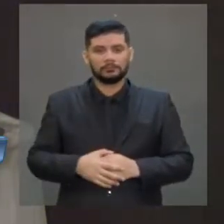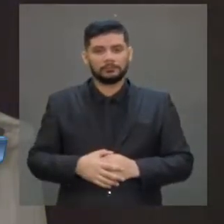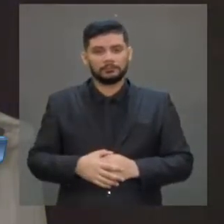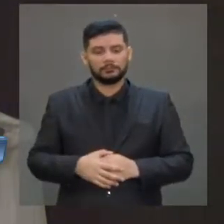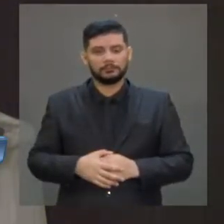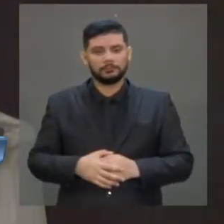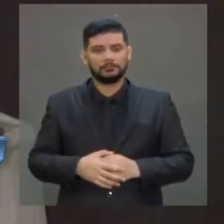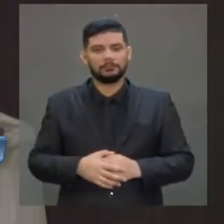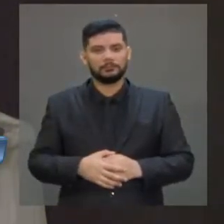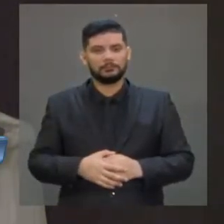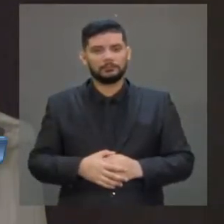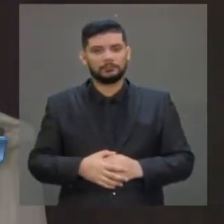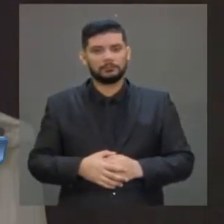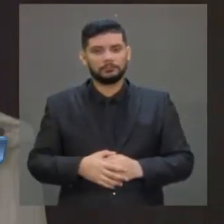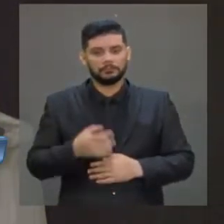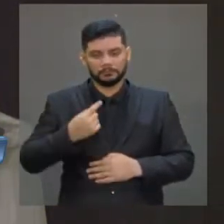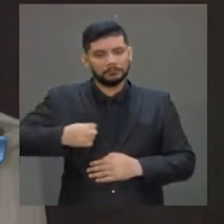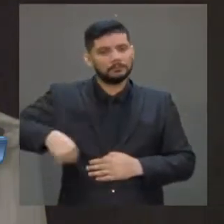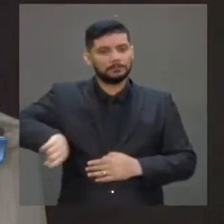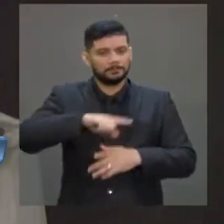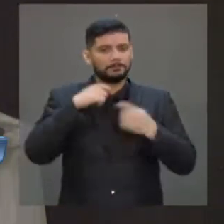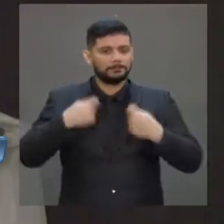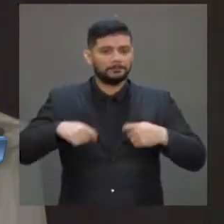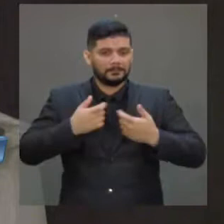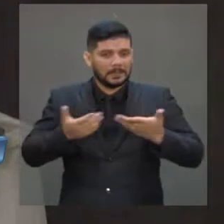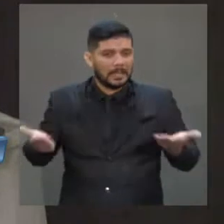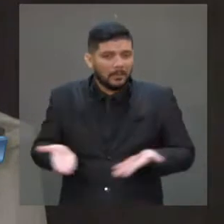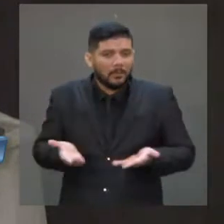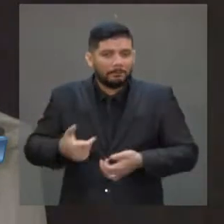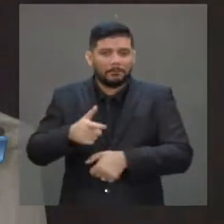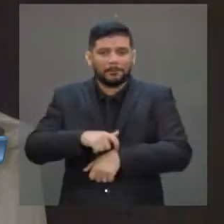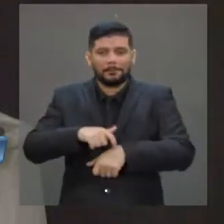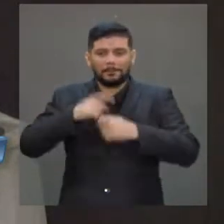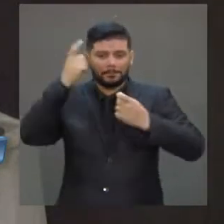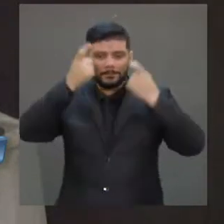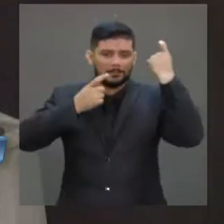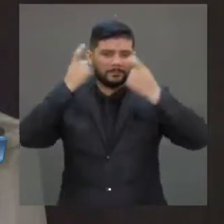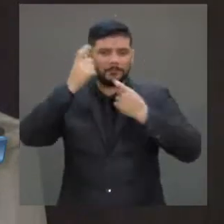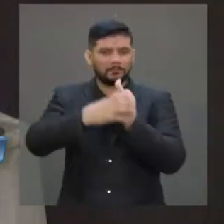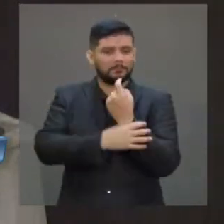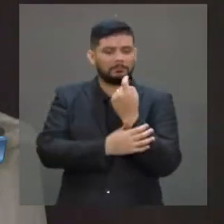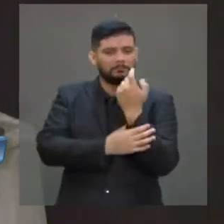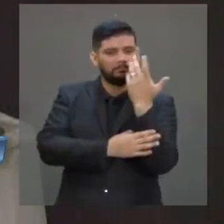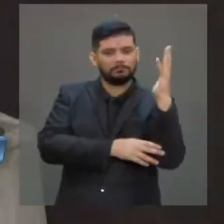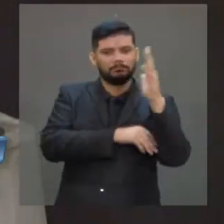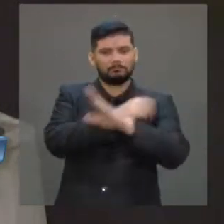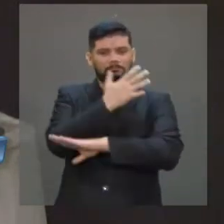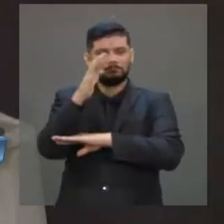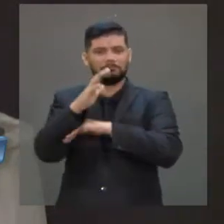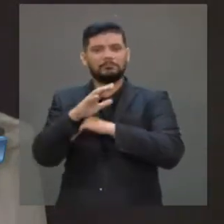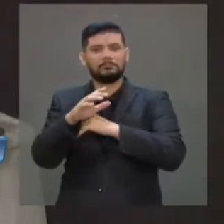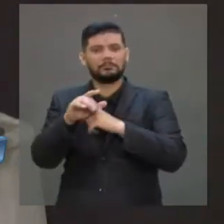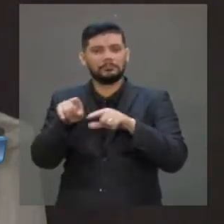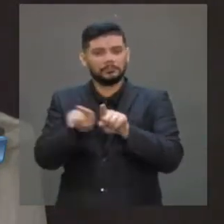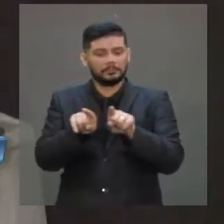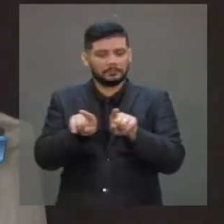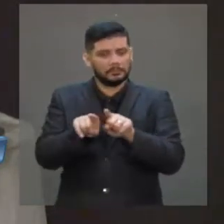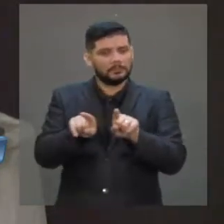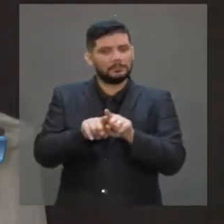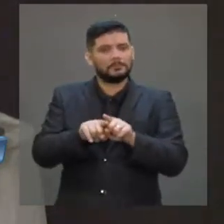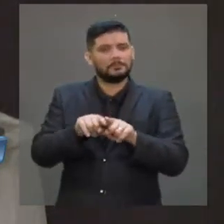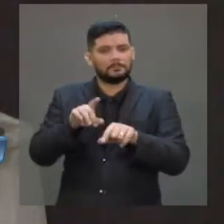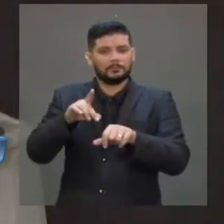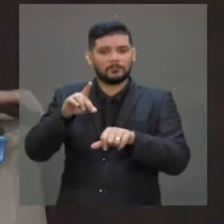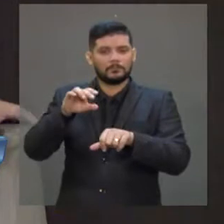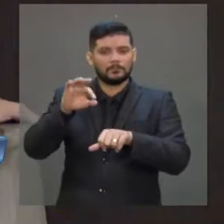alvo da nossa preocupação. Nós temos que nos preocupar agora com a preservação da apicultura cearense, da nossa